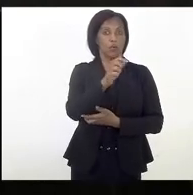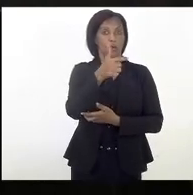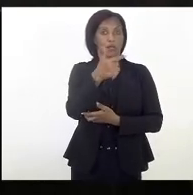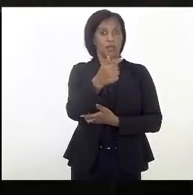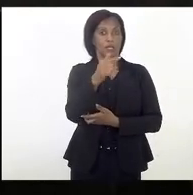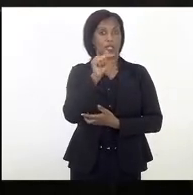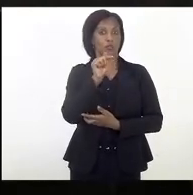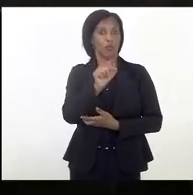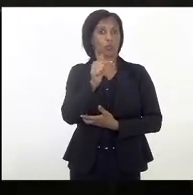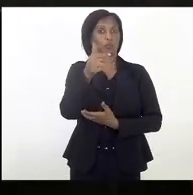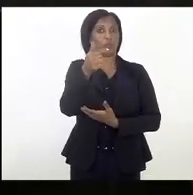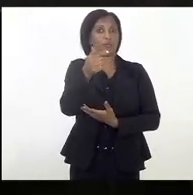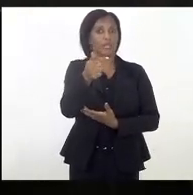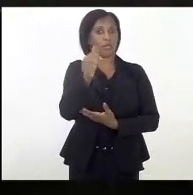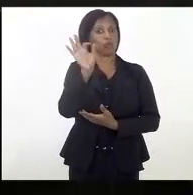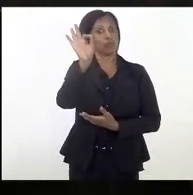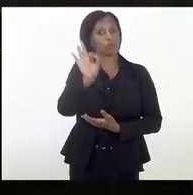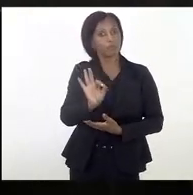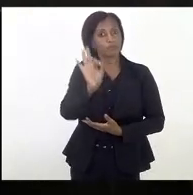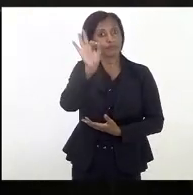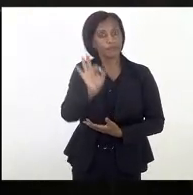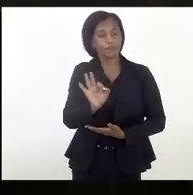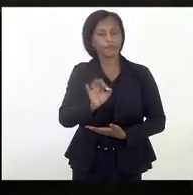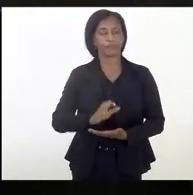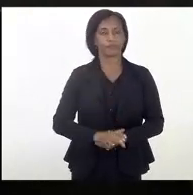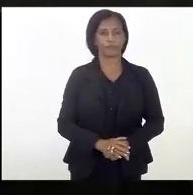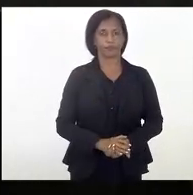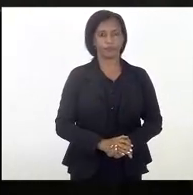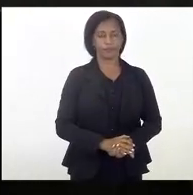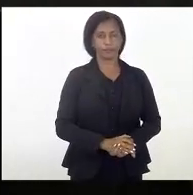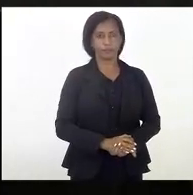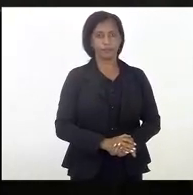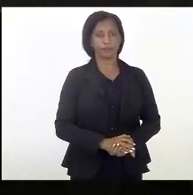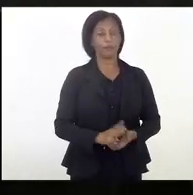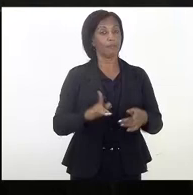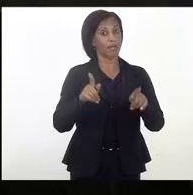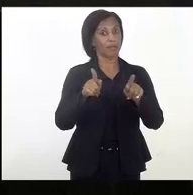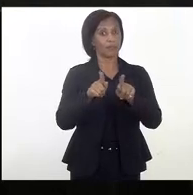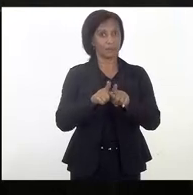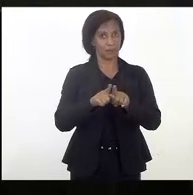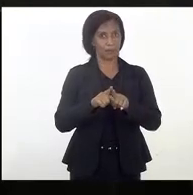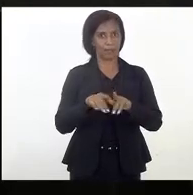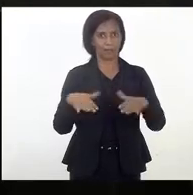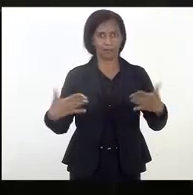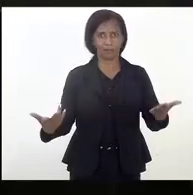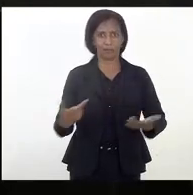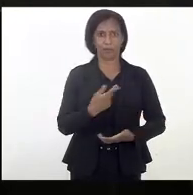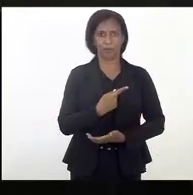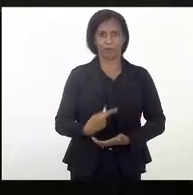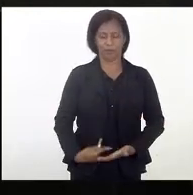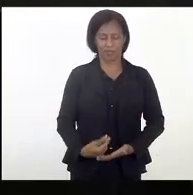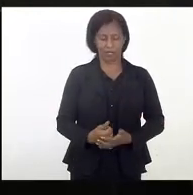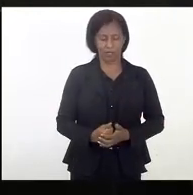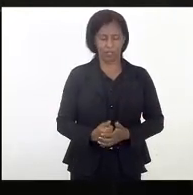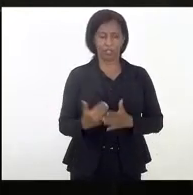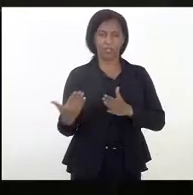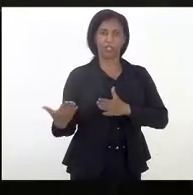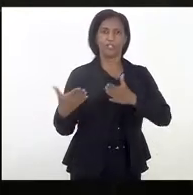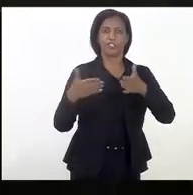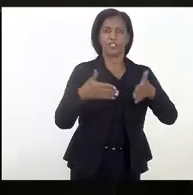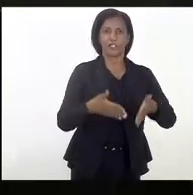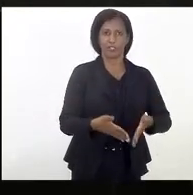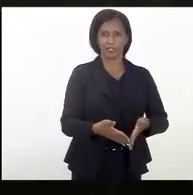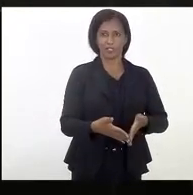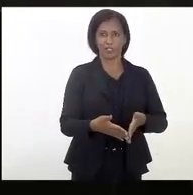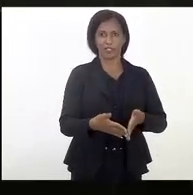57,7 por cento Ah e ainda mais seu presidente chegando na parte